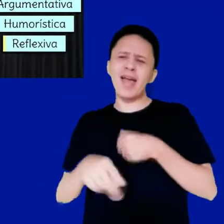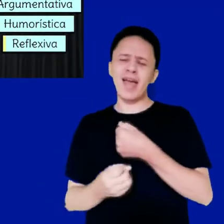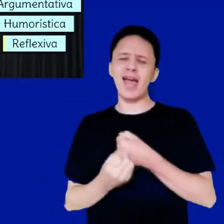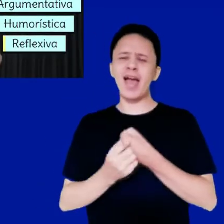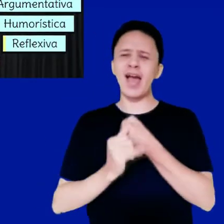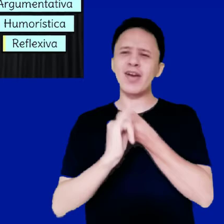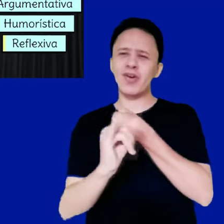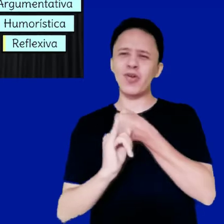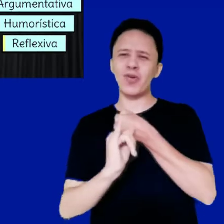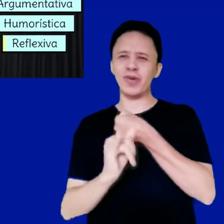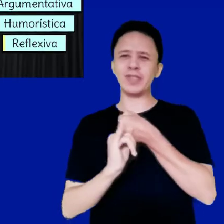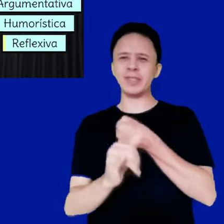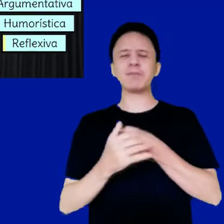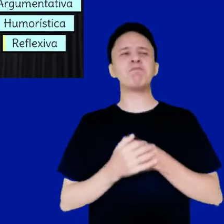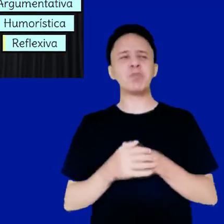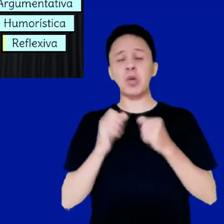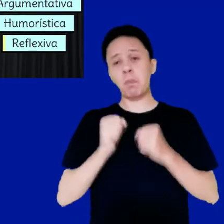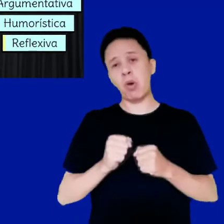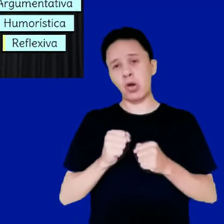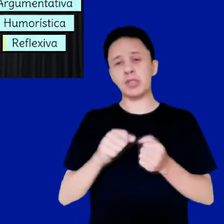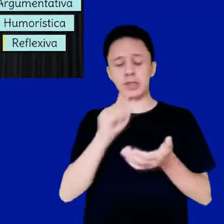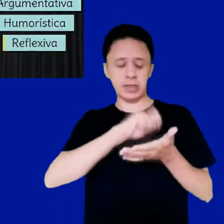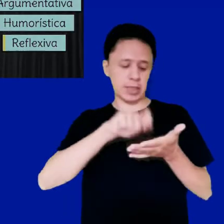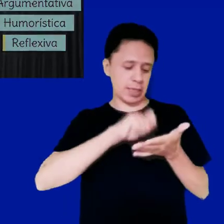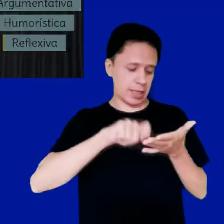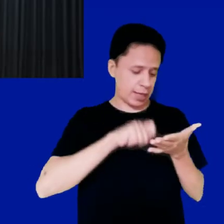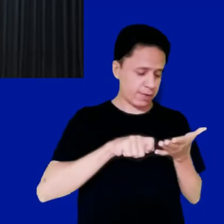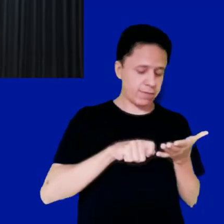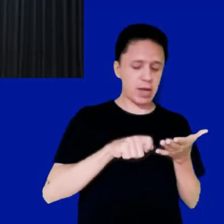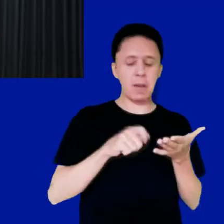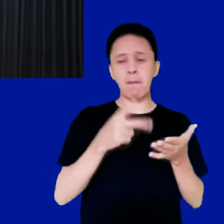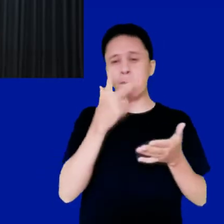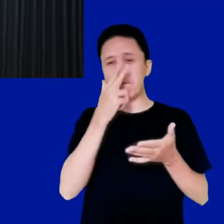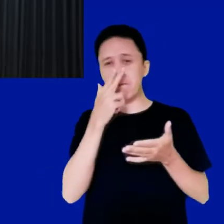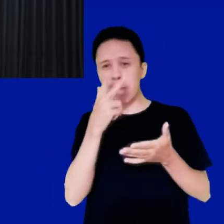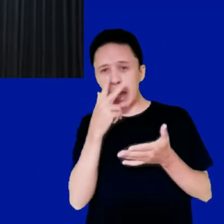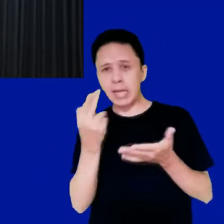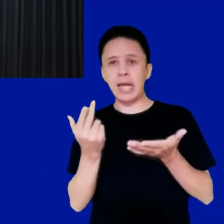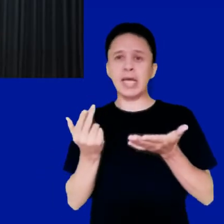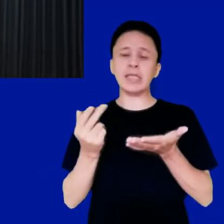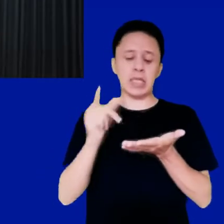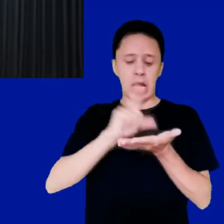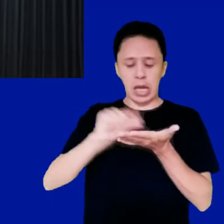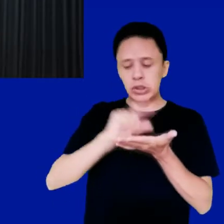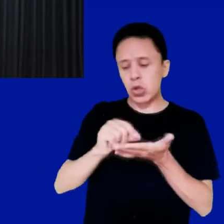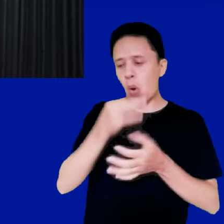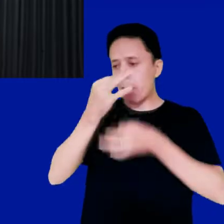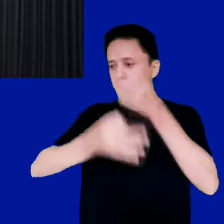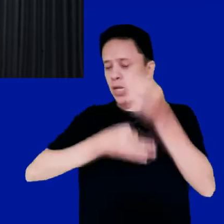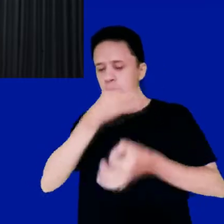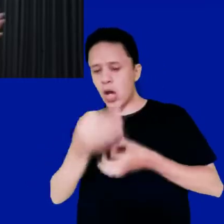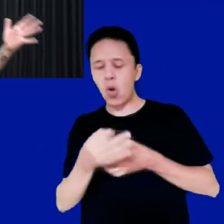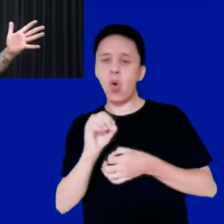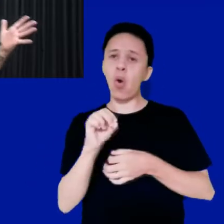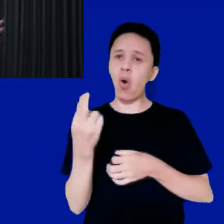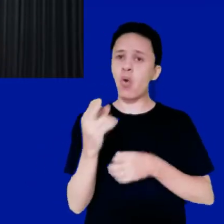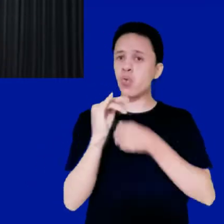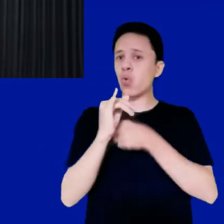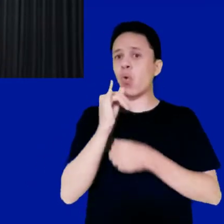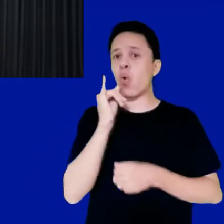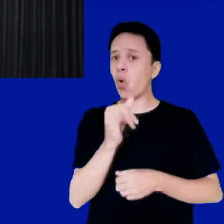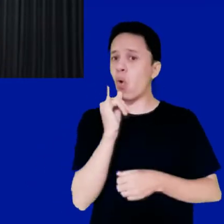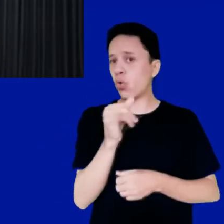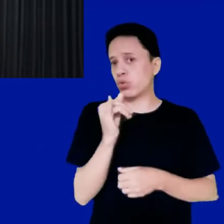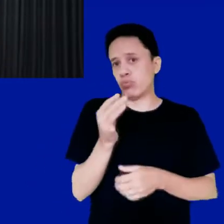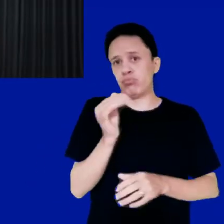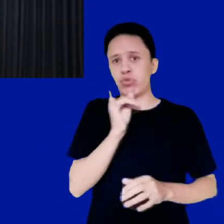existe. Não tem uma única forma de se escrever uma crônica. Né? Eu posso escrever uma crônica que se assemelha tanto a um artigo de opinião, quanto posso fazer uma crônica que